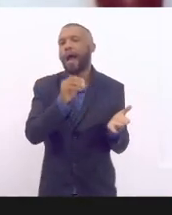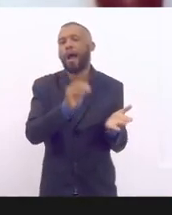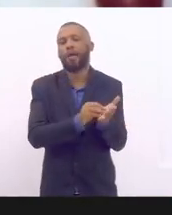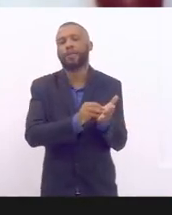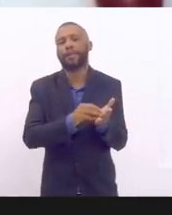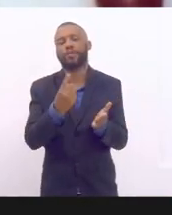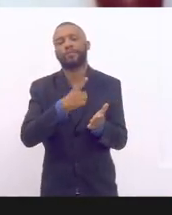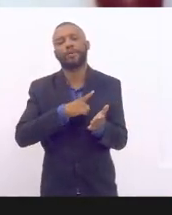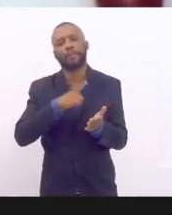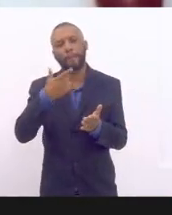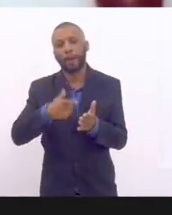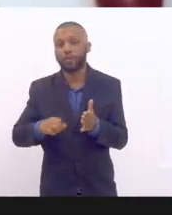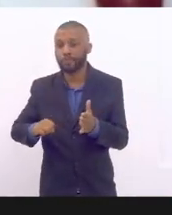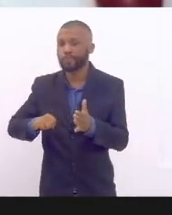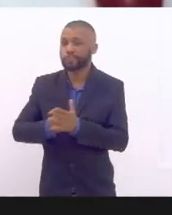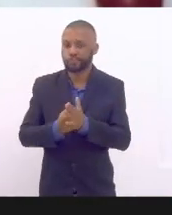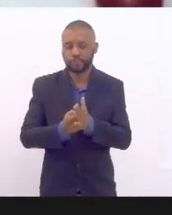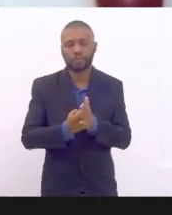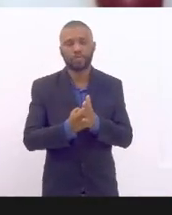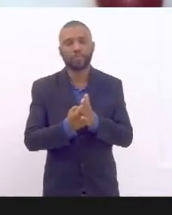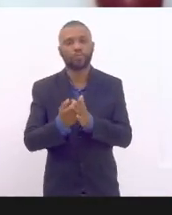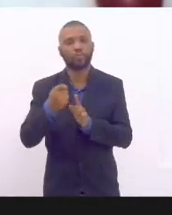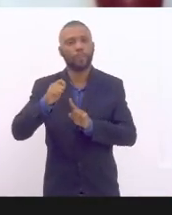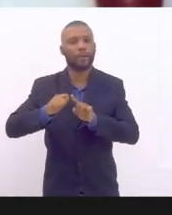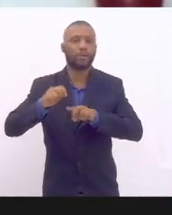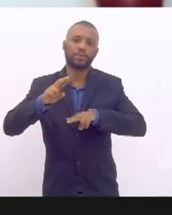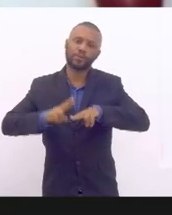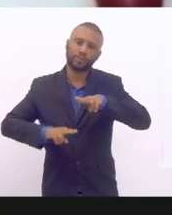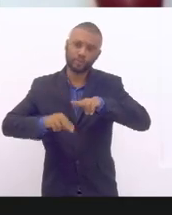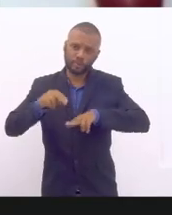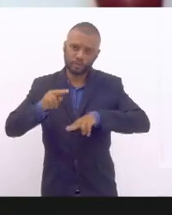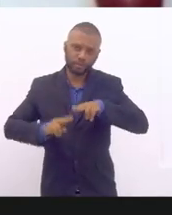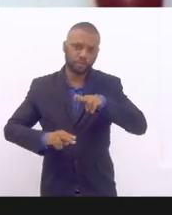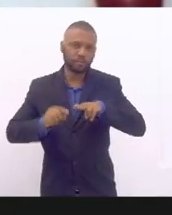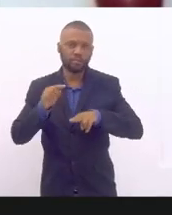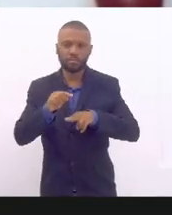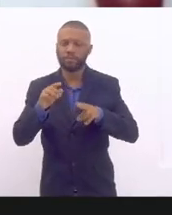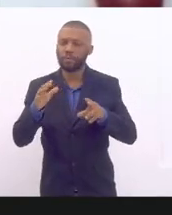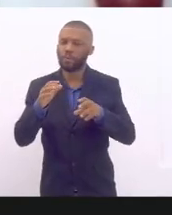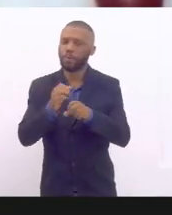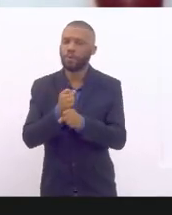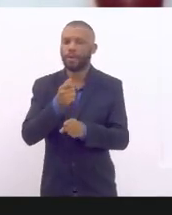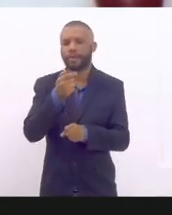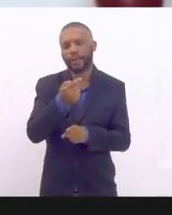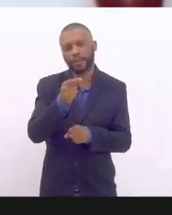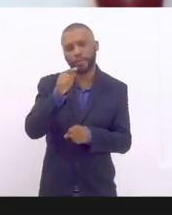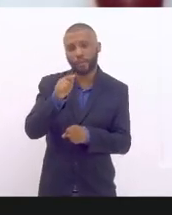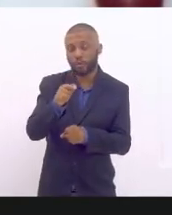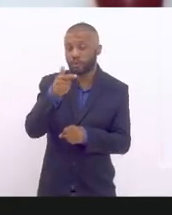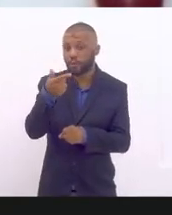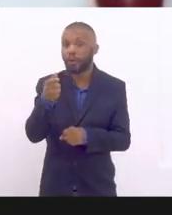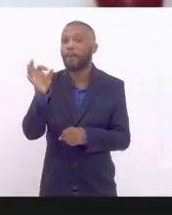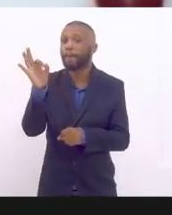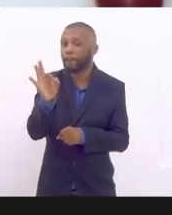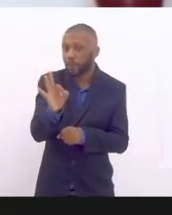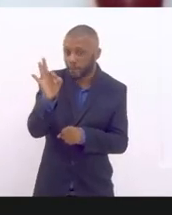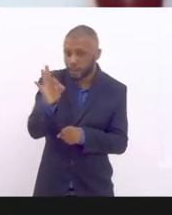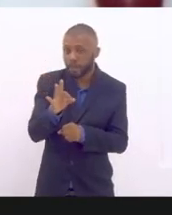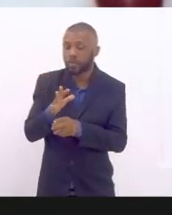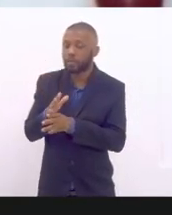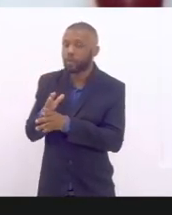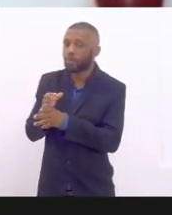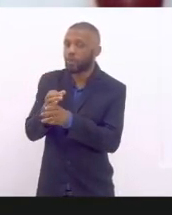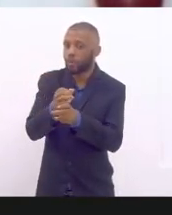ainda tivemos mais um bloqueio no mês de junho é da ordem de 7.2 por cento do nosso